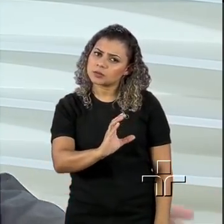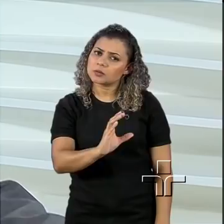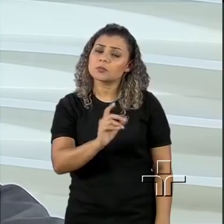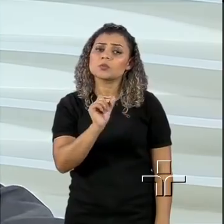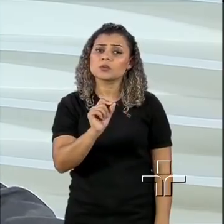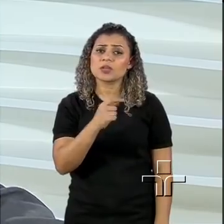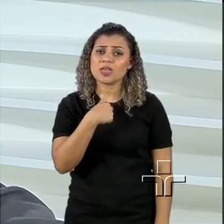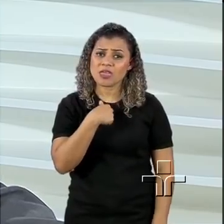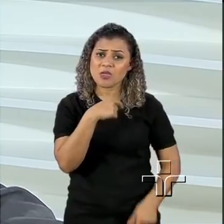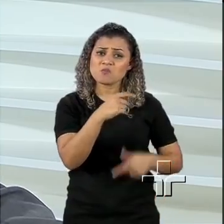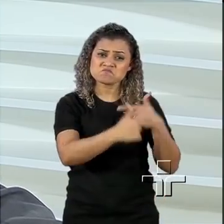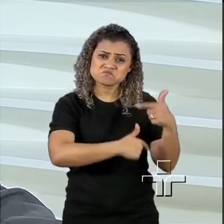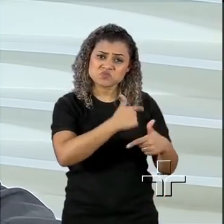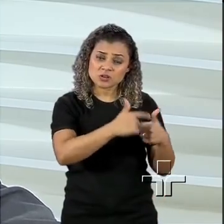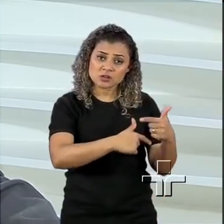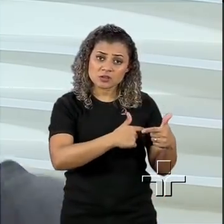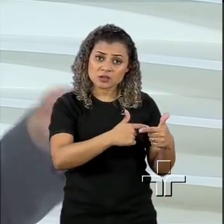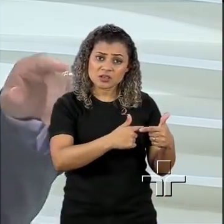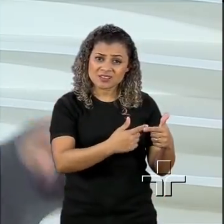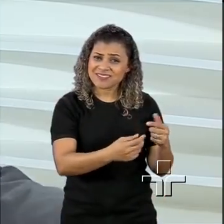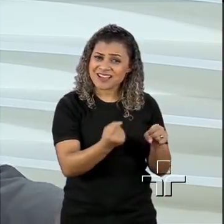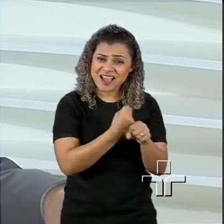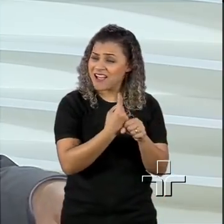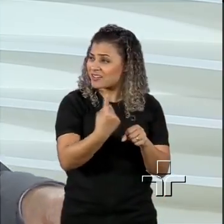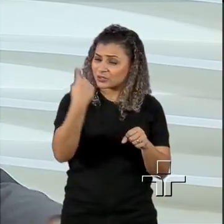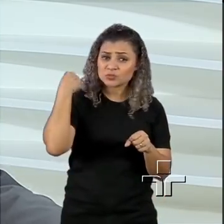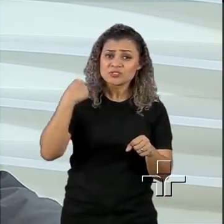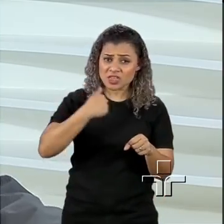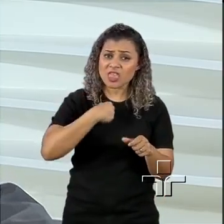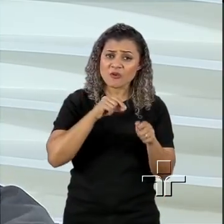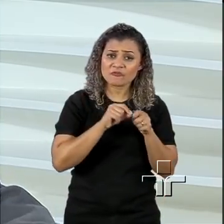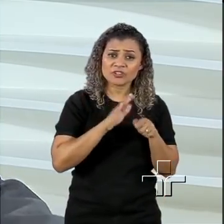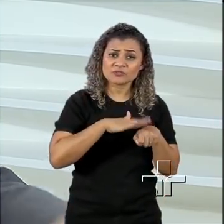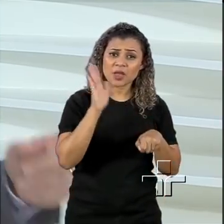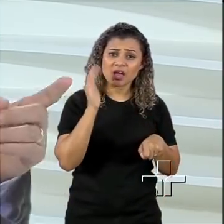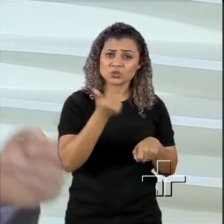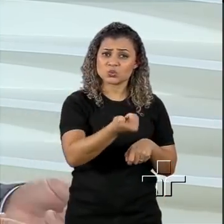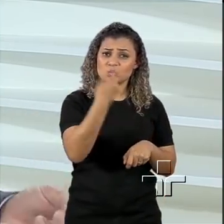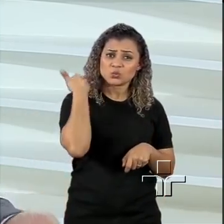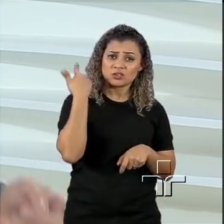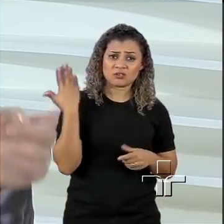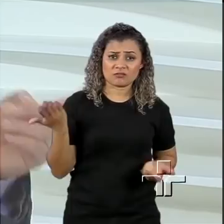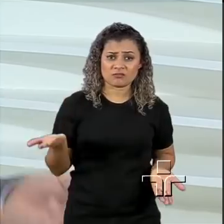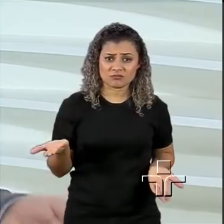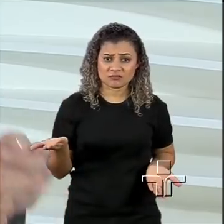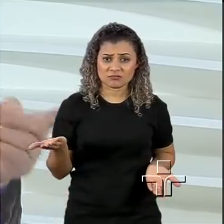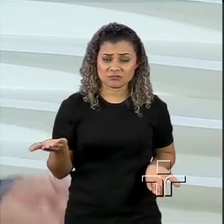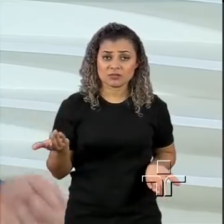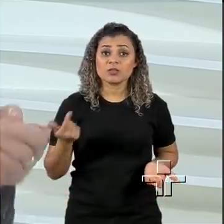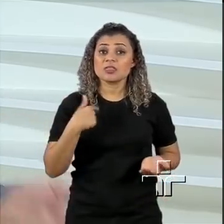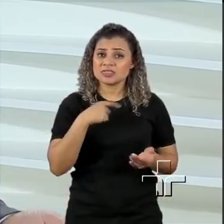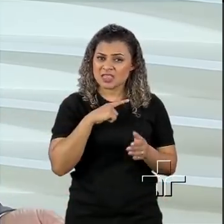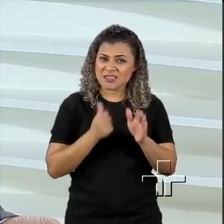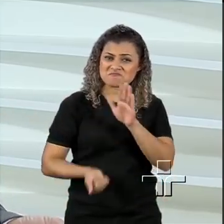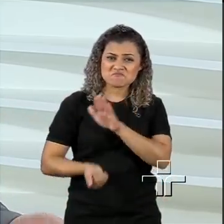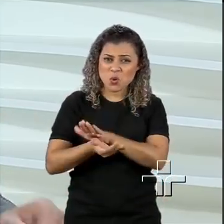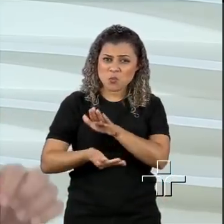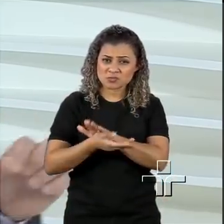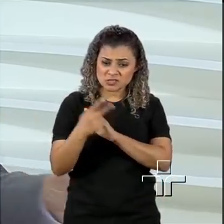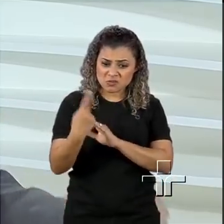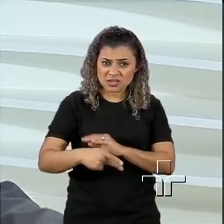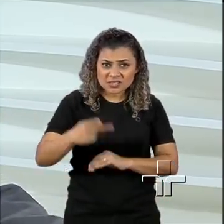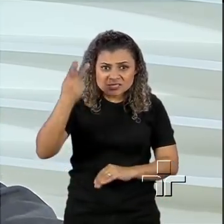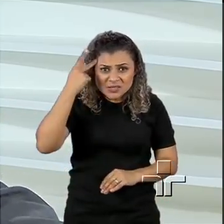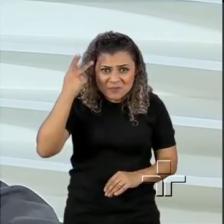fizeram em 50. E falo com a experiência de estar estudando a máquina do Estado. E a quantidade de corrupção existente no Estado de São Paulo, de